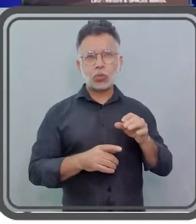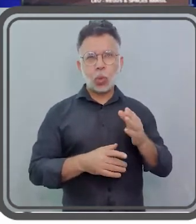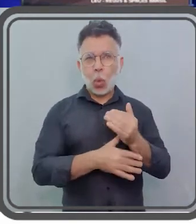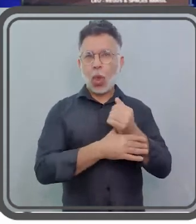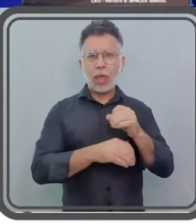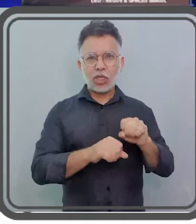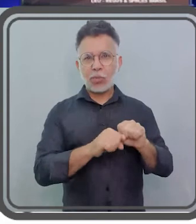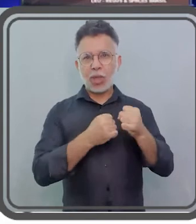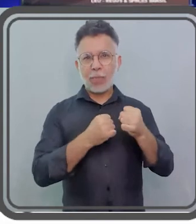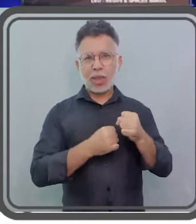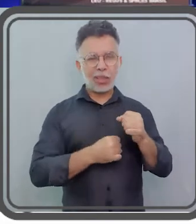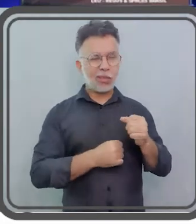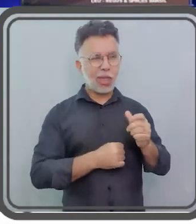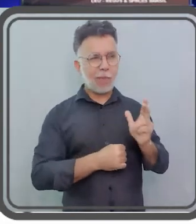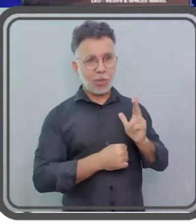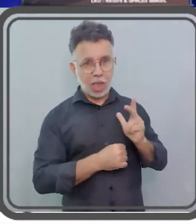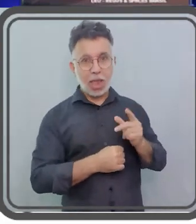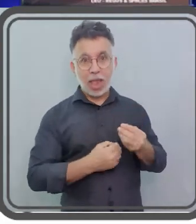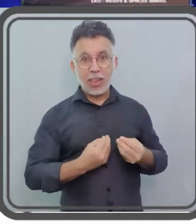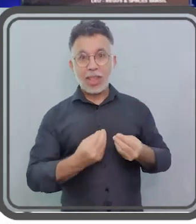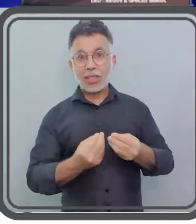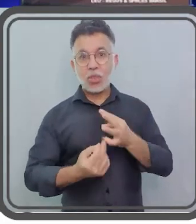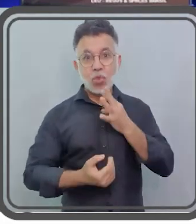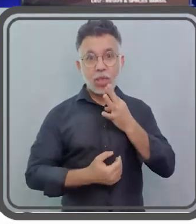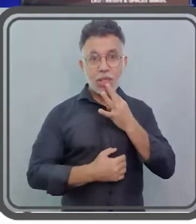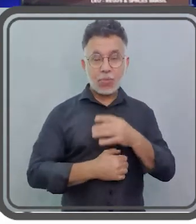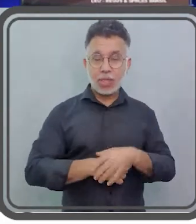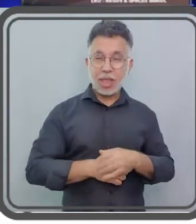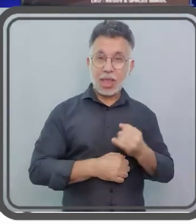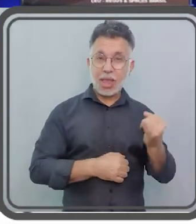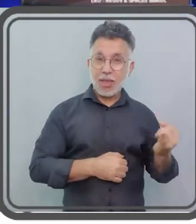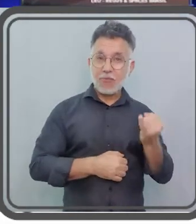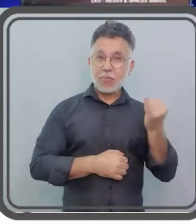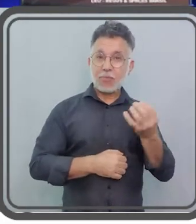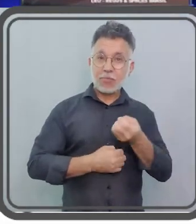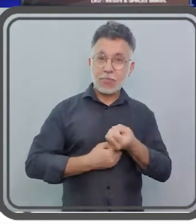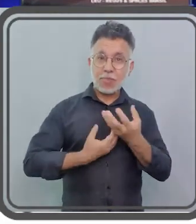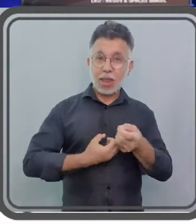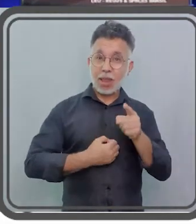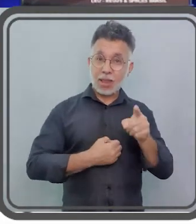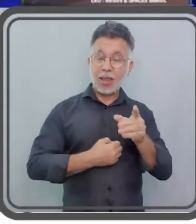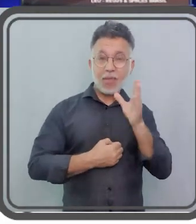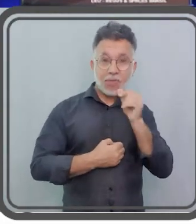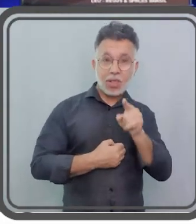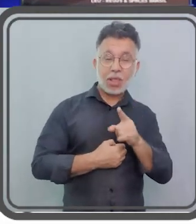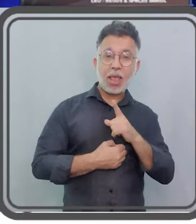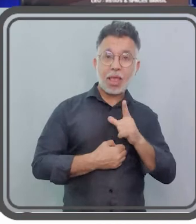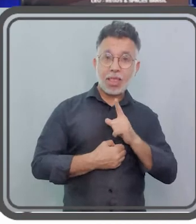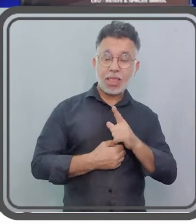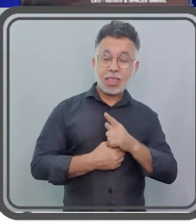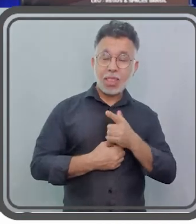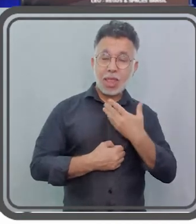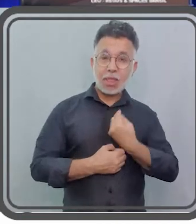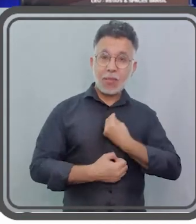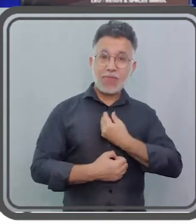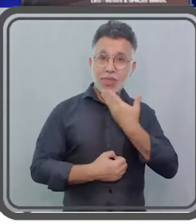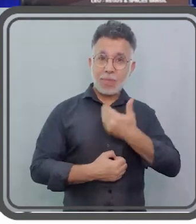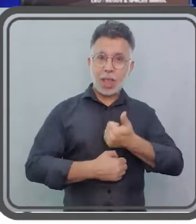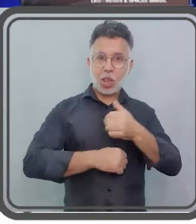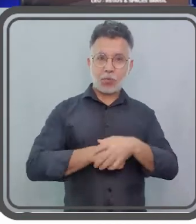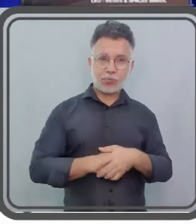quebrando a privacidade, sino trazendo conhecimento, informação que ajude a esse funcionário, essa pessoa, a ter uma qualidade de vida melhor.